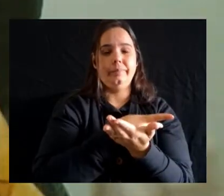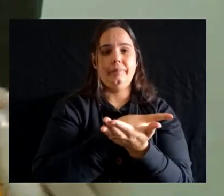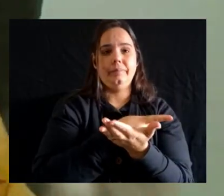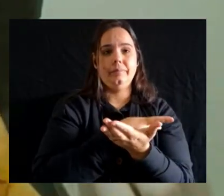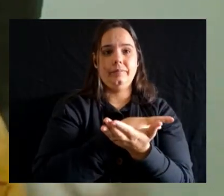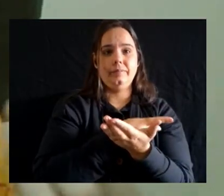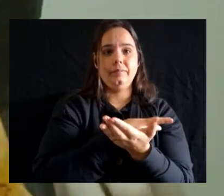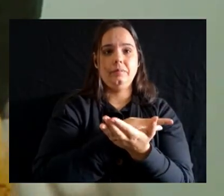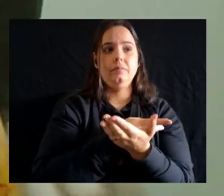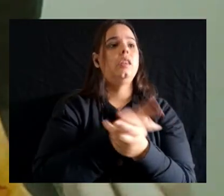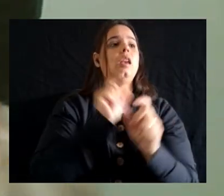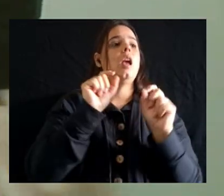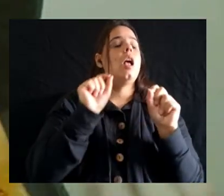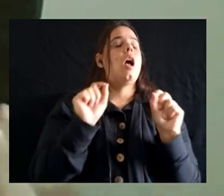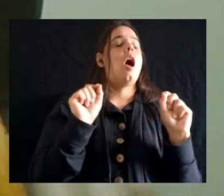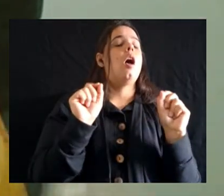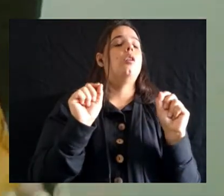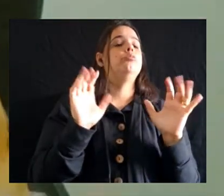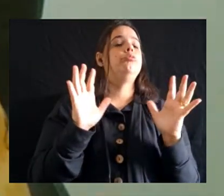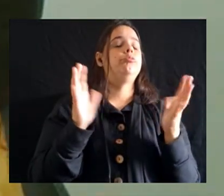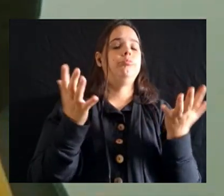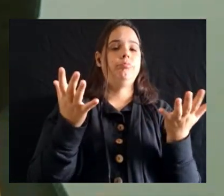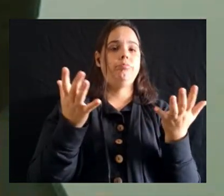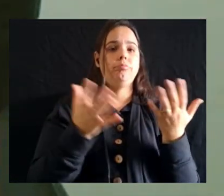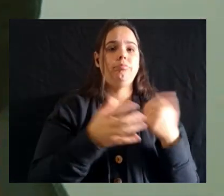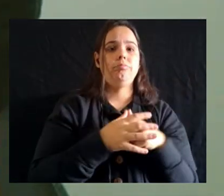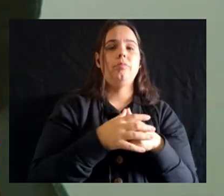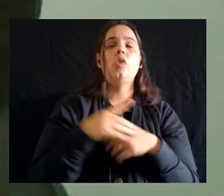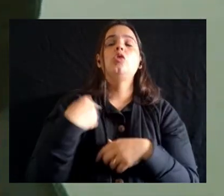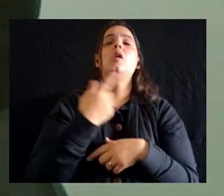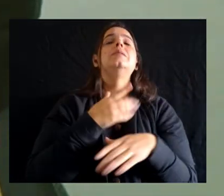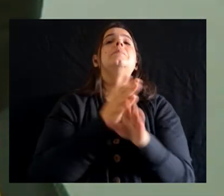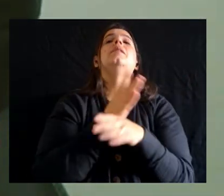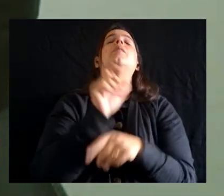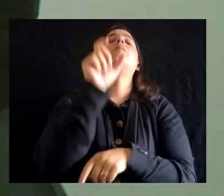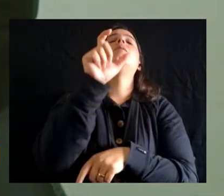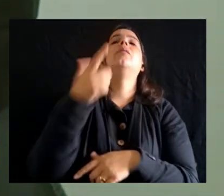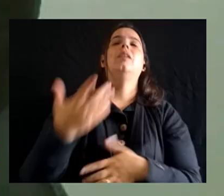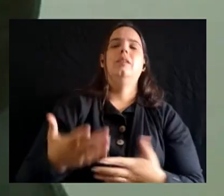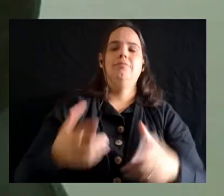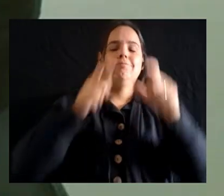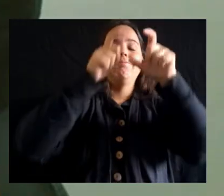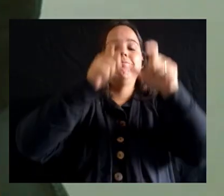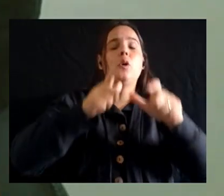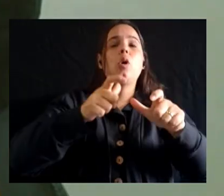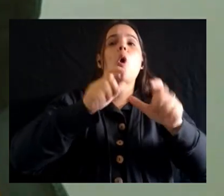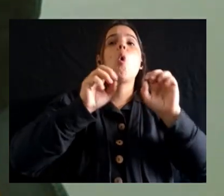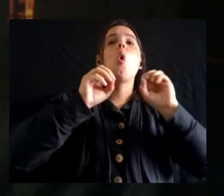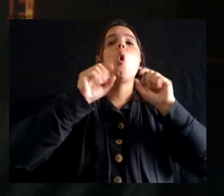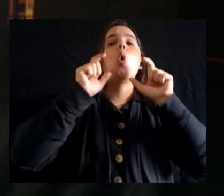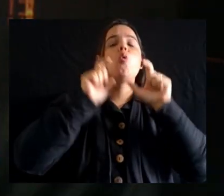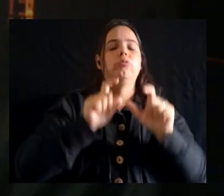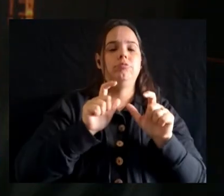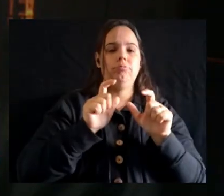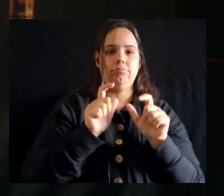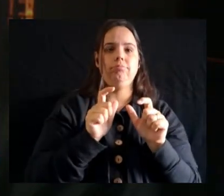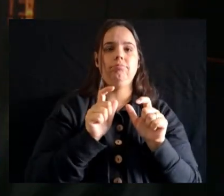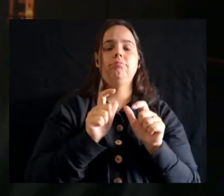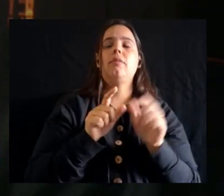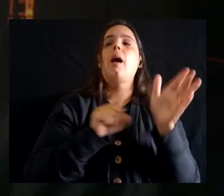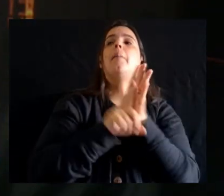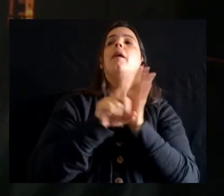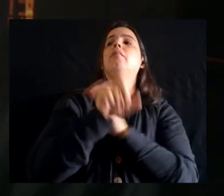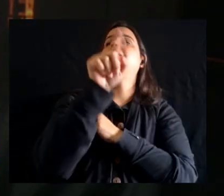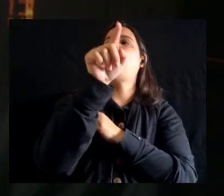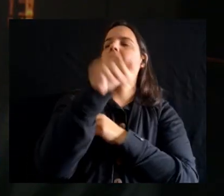Aonde a gente se perdeu ali, sabe? Verdade, a pergunta é essa, né? Onde